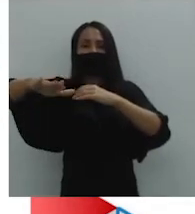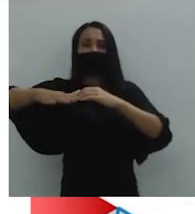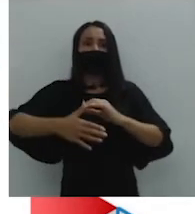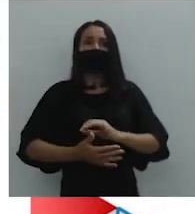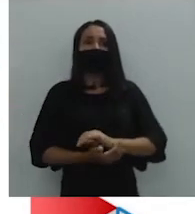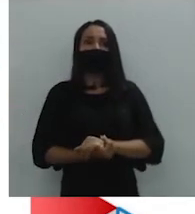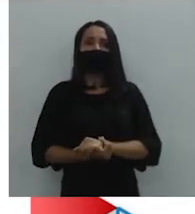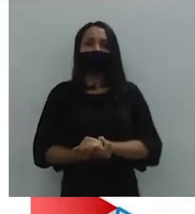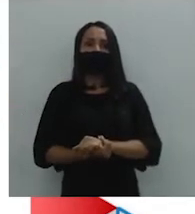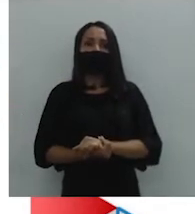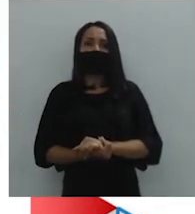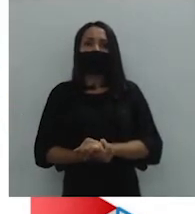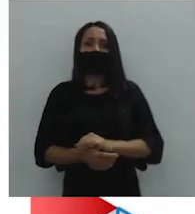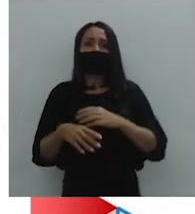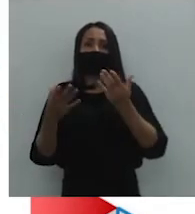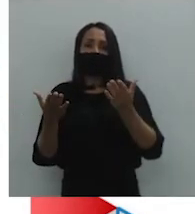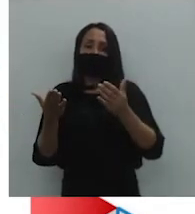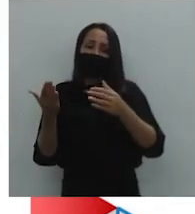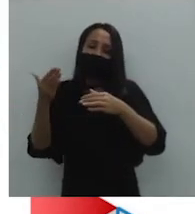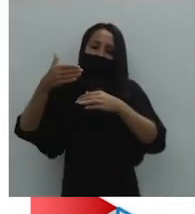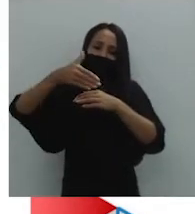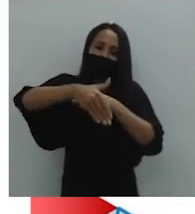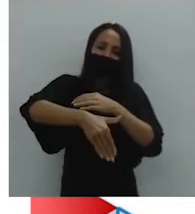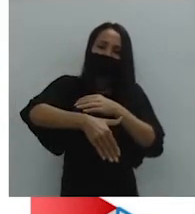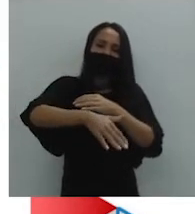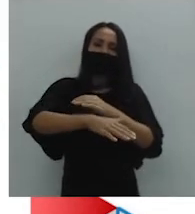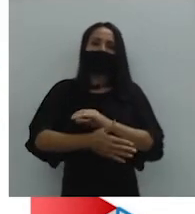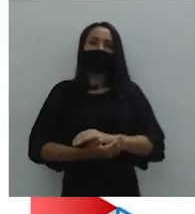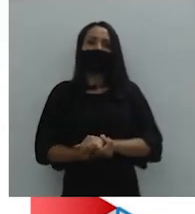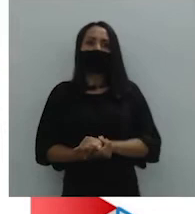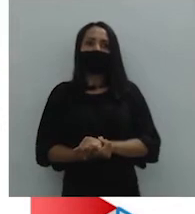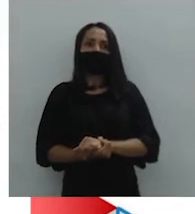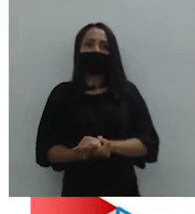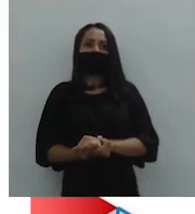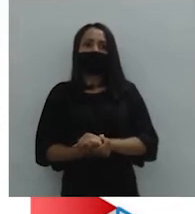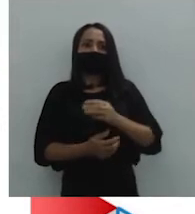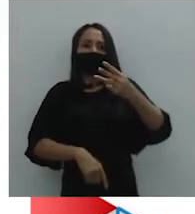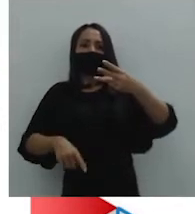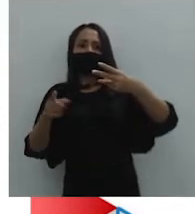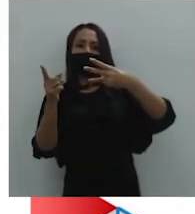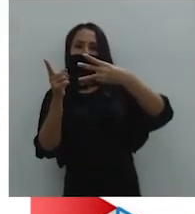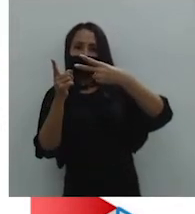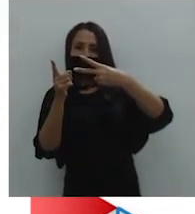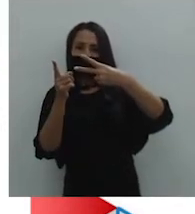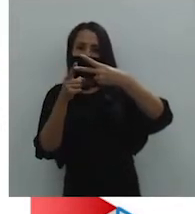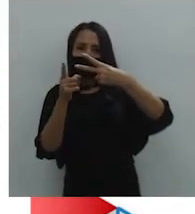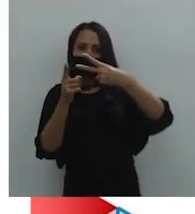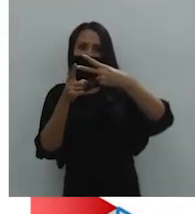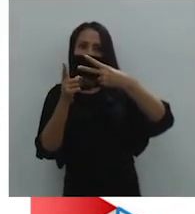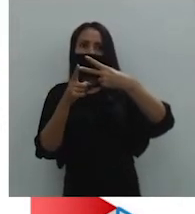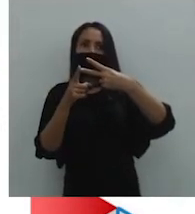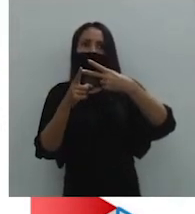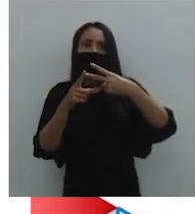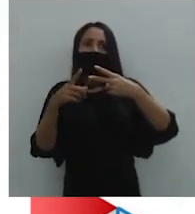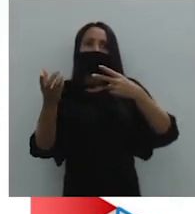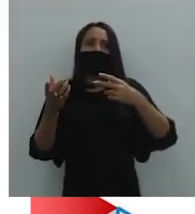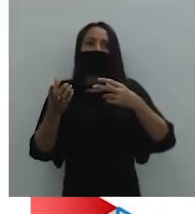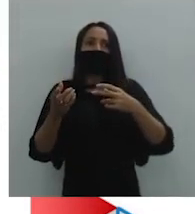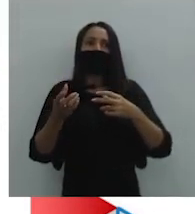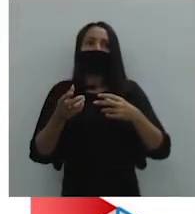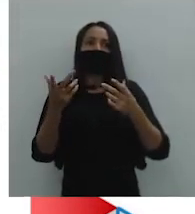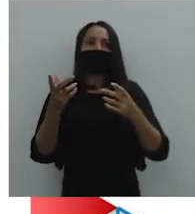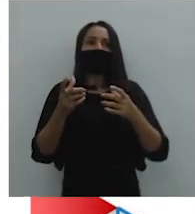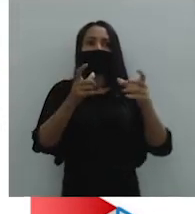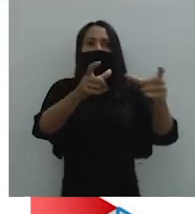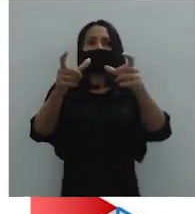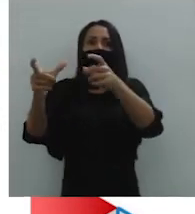aquela invasão, né? Outro ponto, nós temos falando a respeito dos diversos